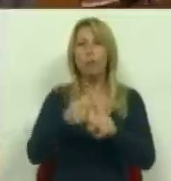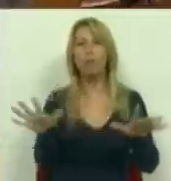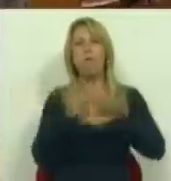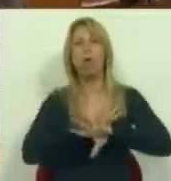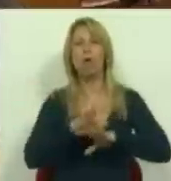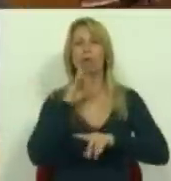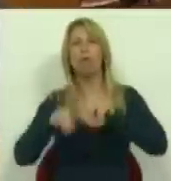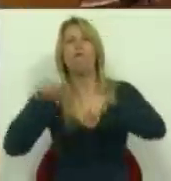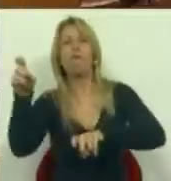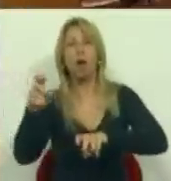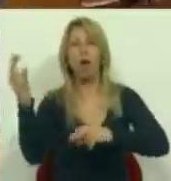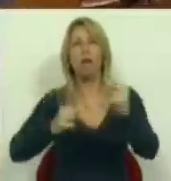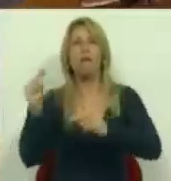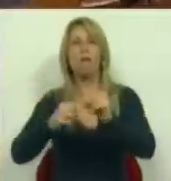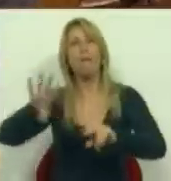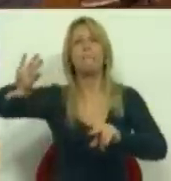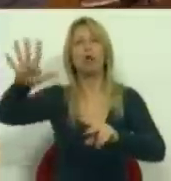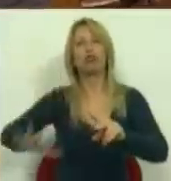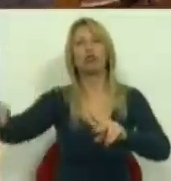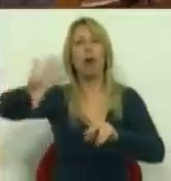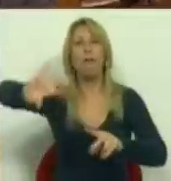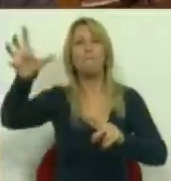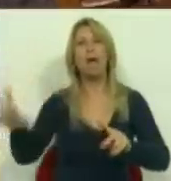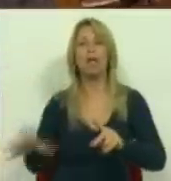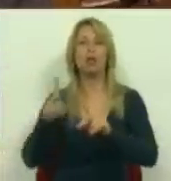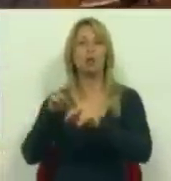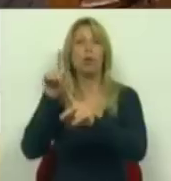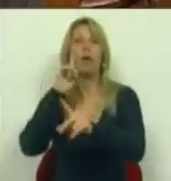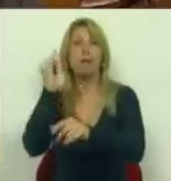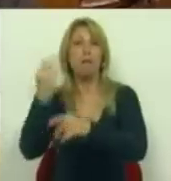fiscais. Em nome da justiça na economia, estas são medidas